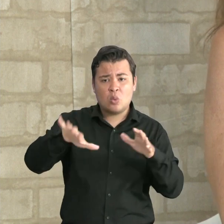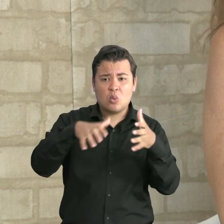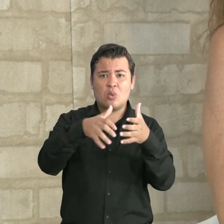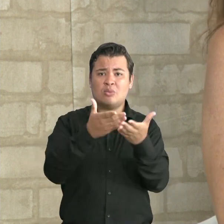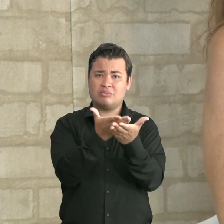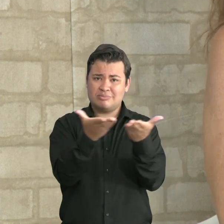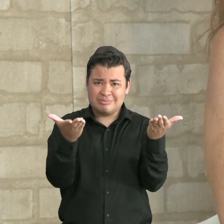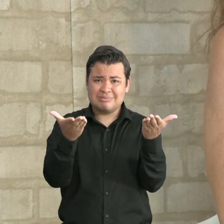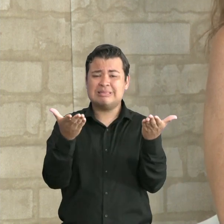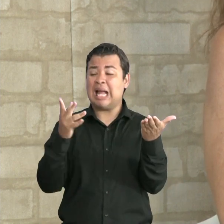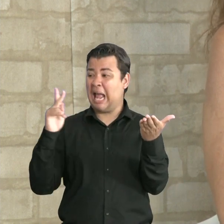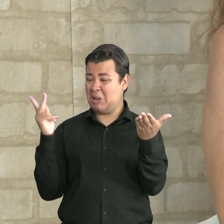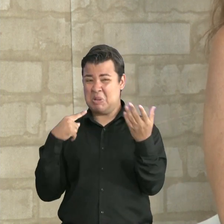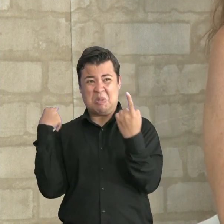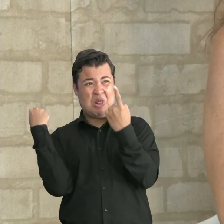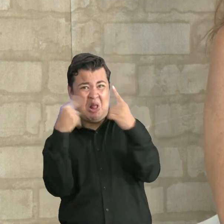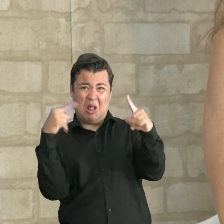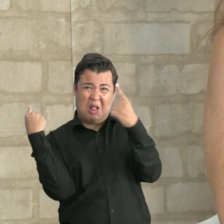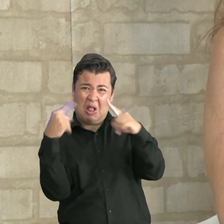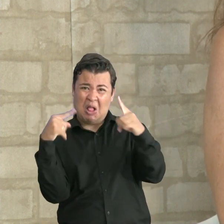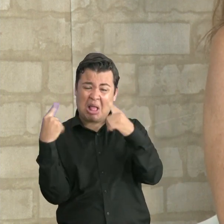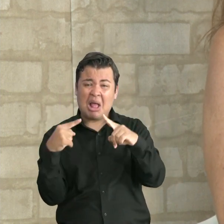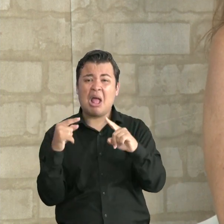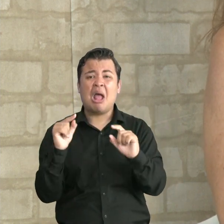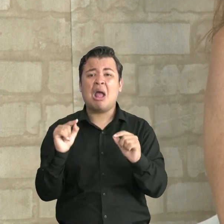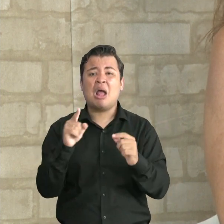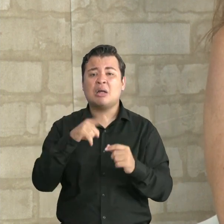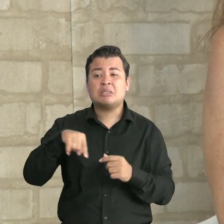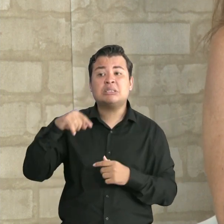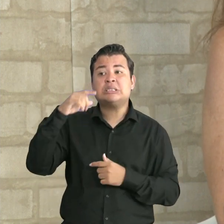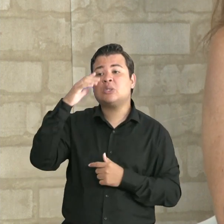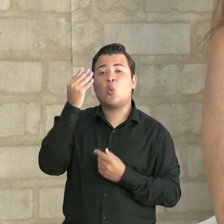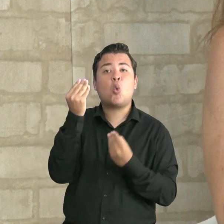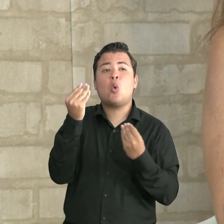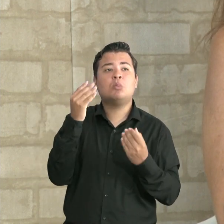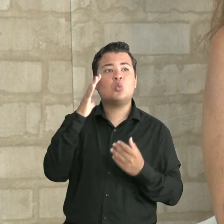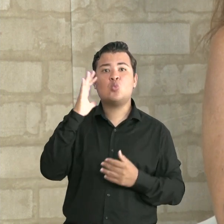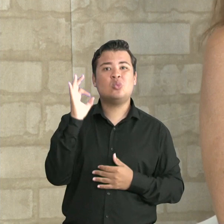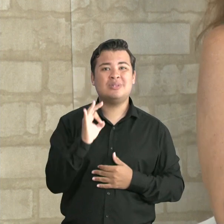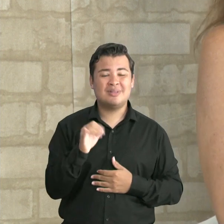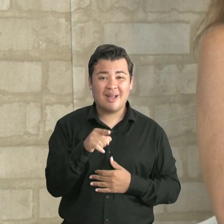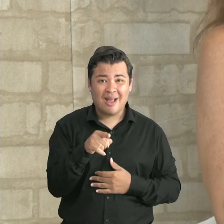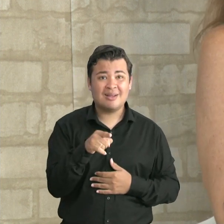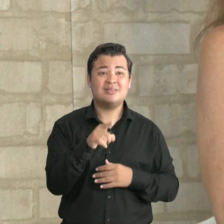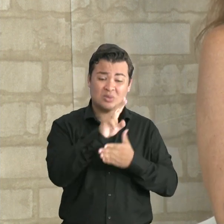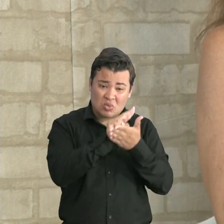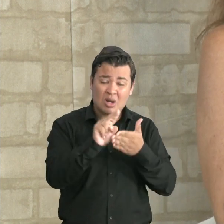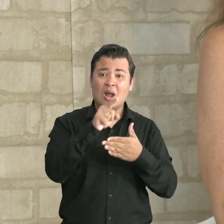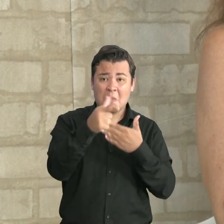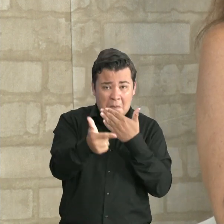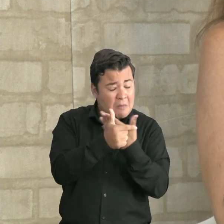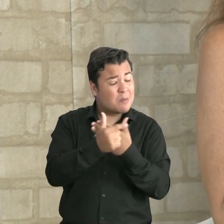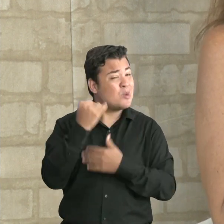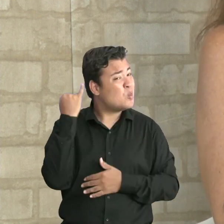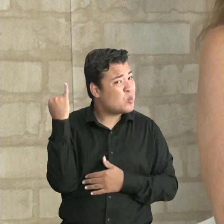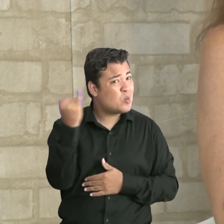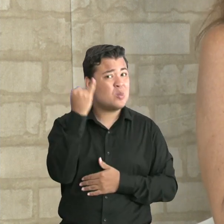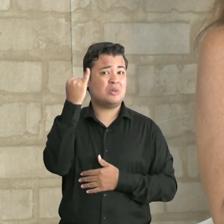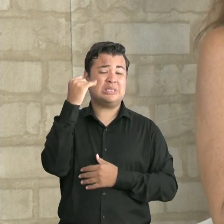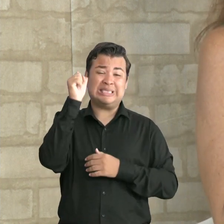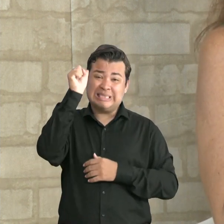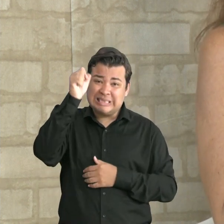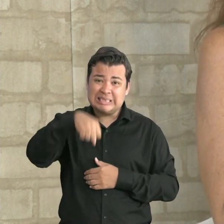Isso dificulta esse entendimento desse papel social importantíssimo que as universidades públicas têm